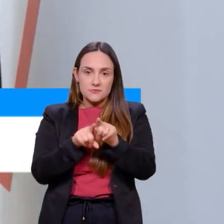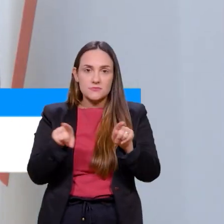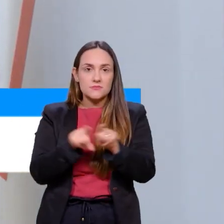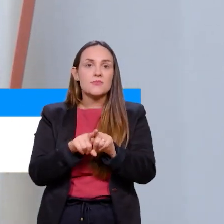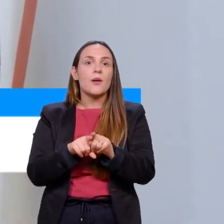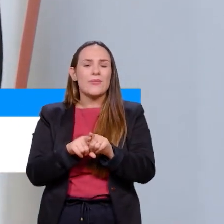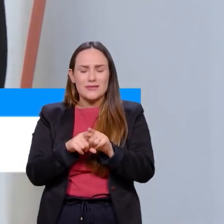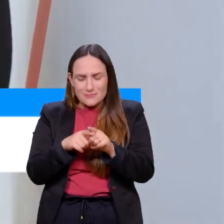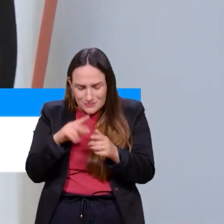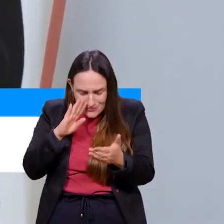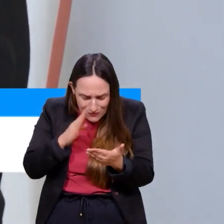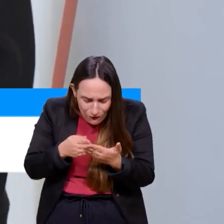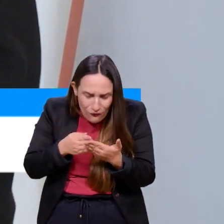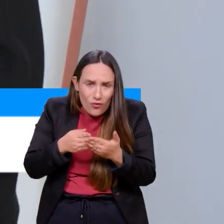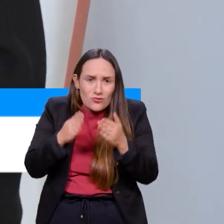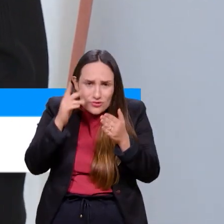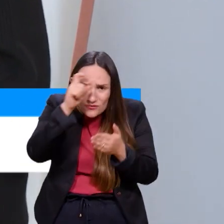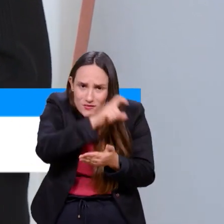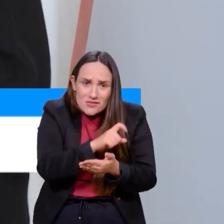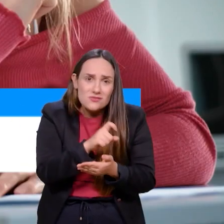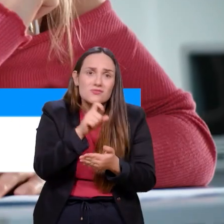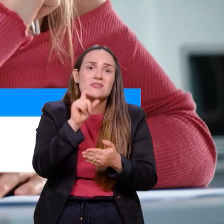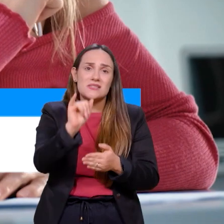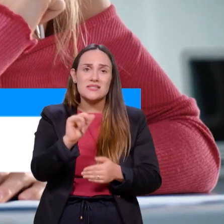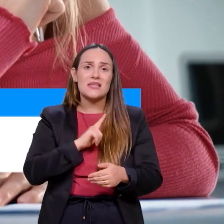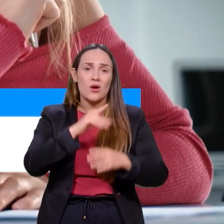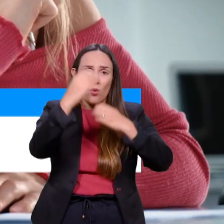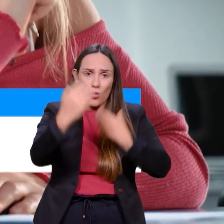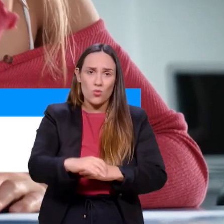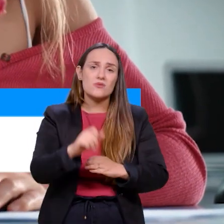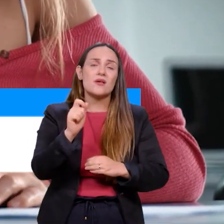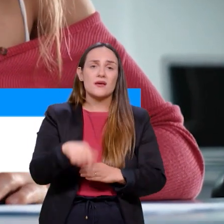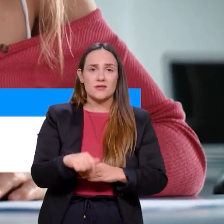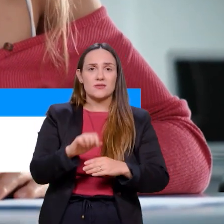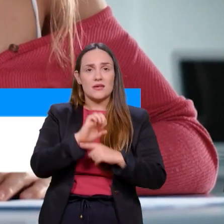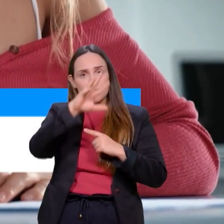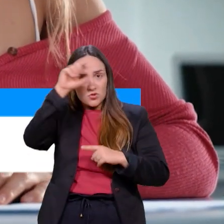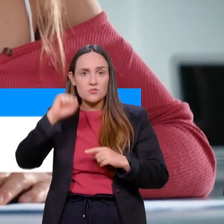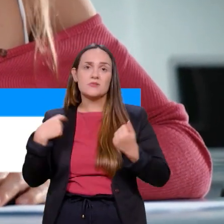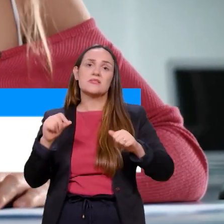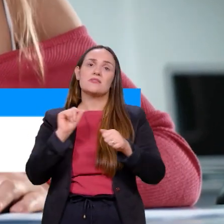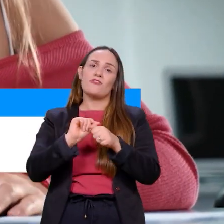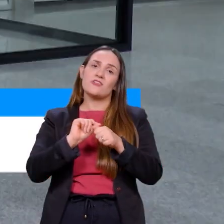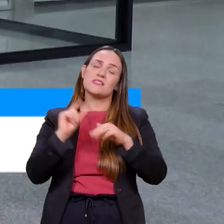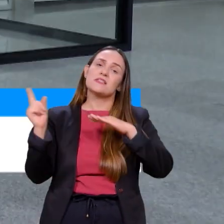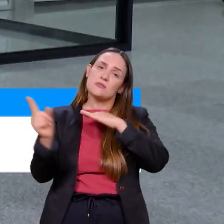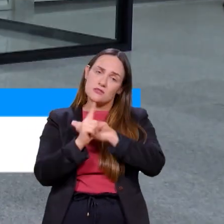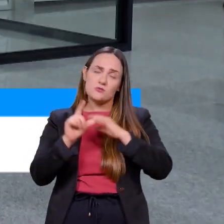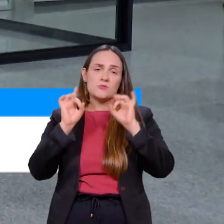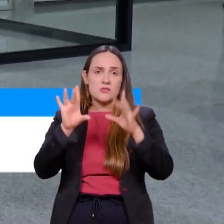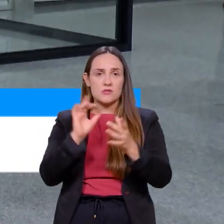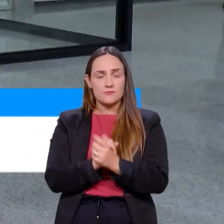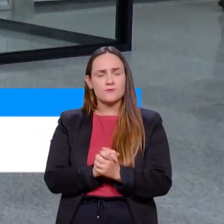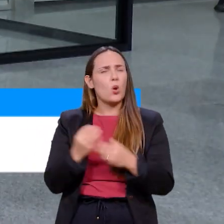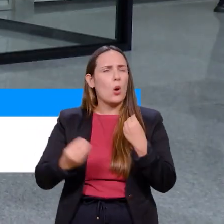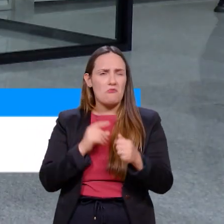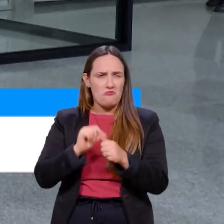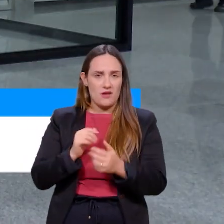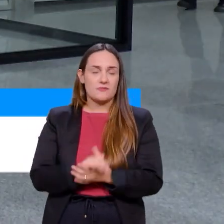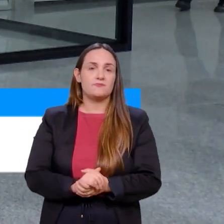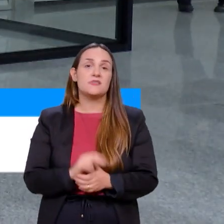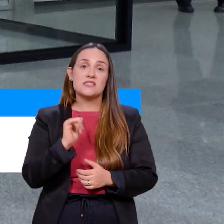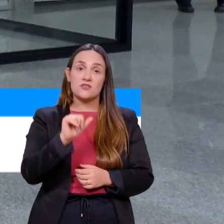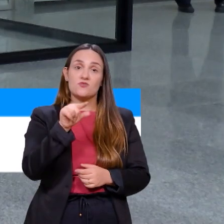TDAH, e dislexia nos concursos públicos e vestibulares realizados em Mato Grosso do Sul. Para ter acesso a esse